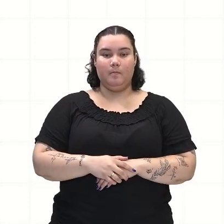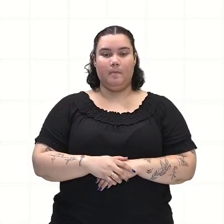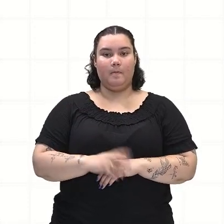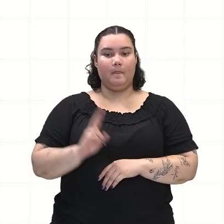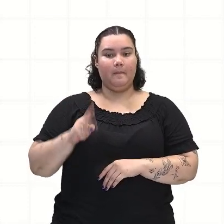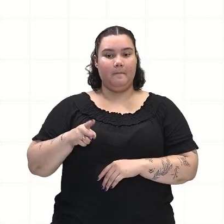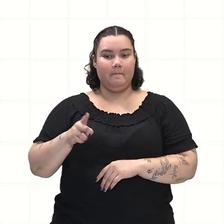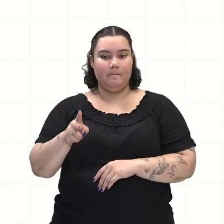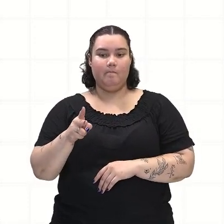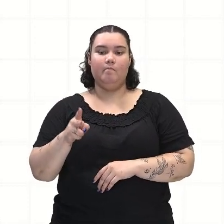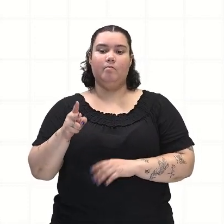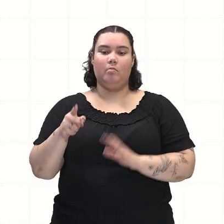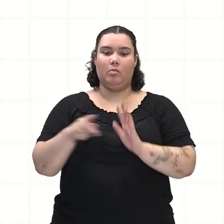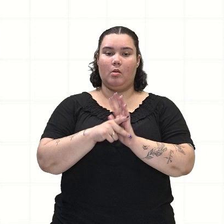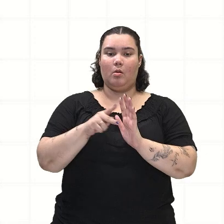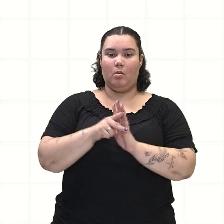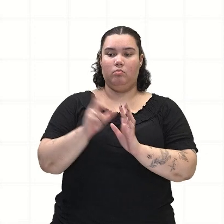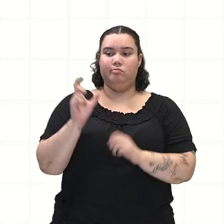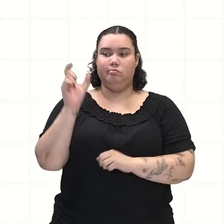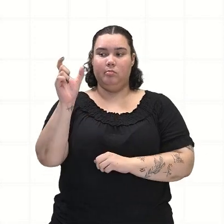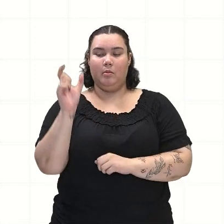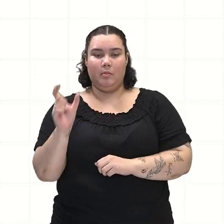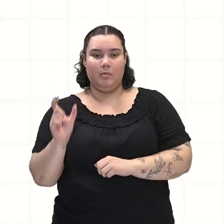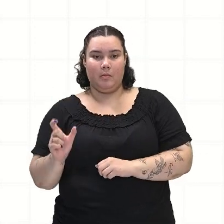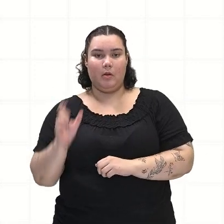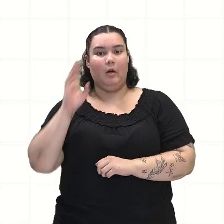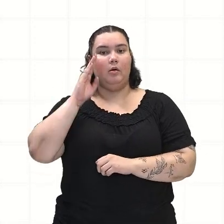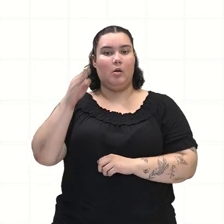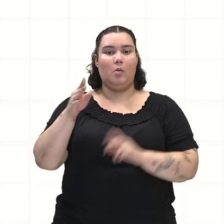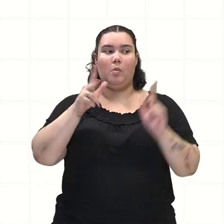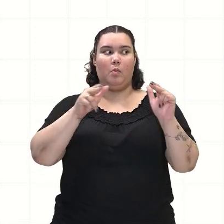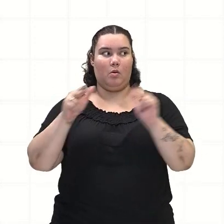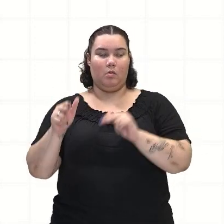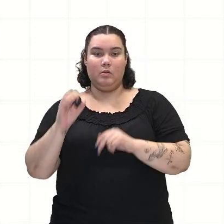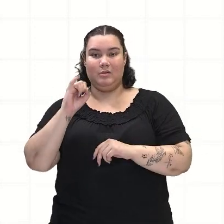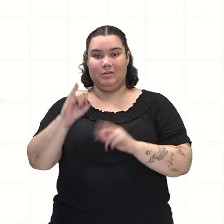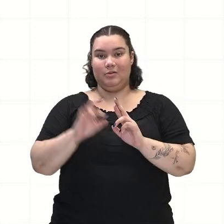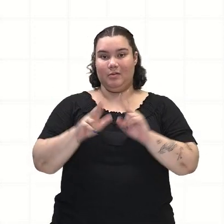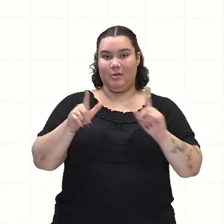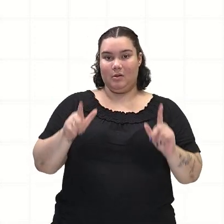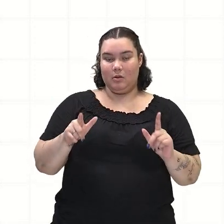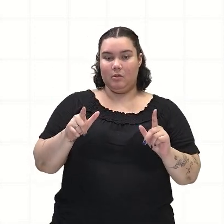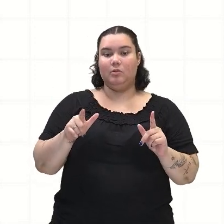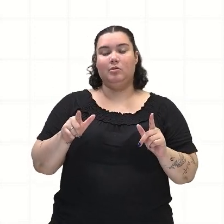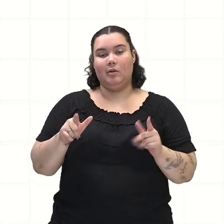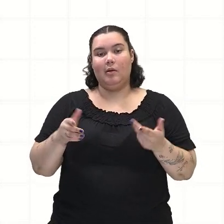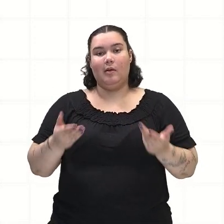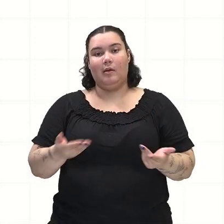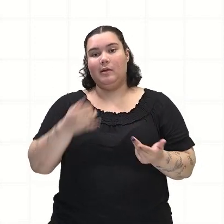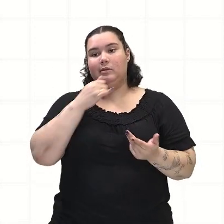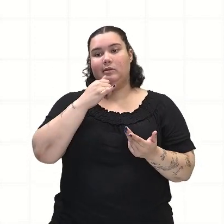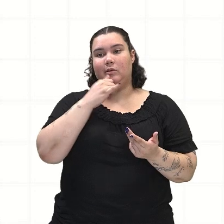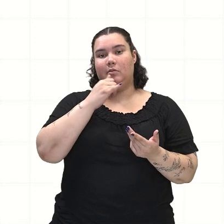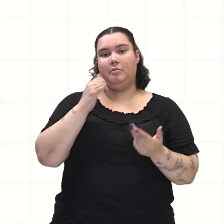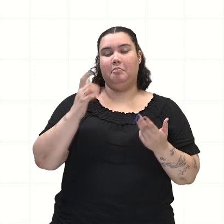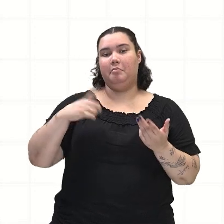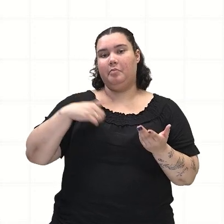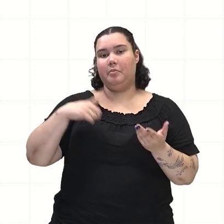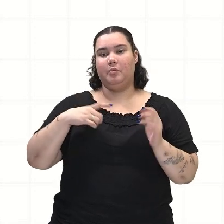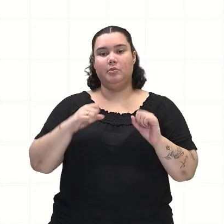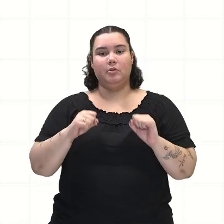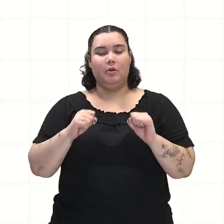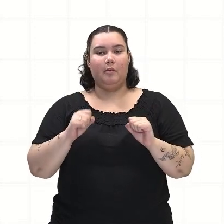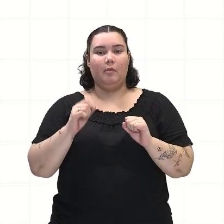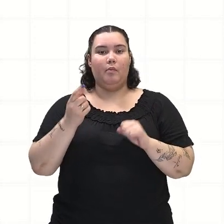sempre na mesma unidade. Porque se tiver em unidades diferentes, é capaz de chegar em